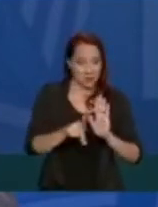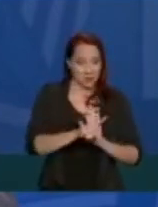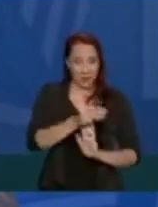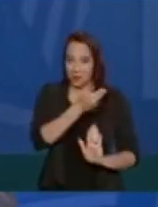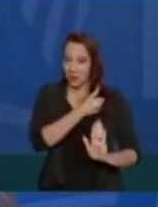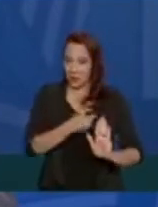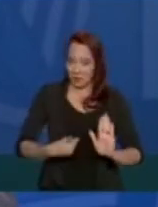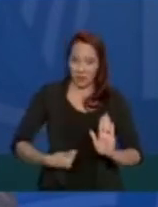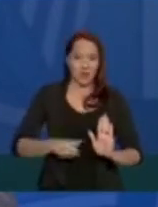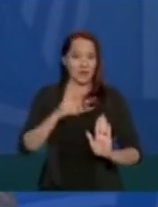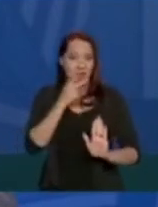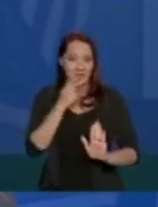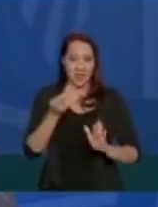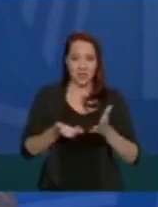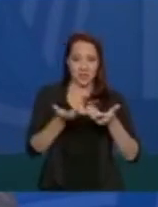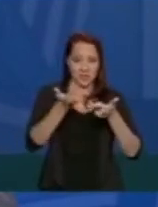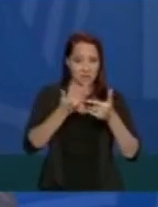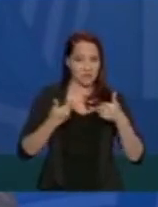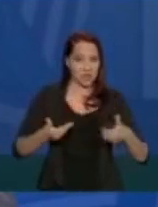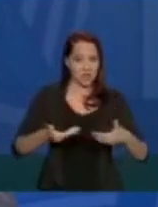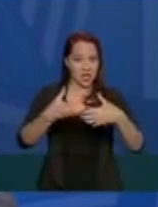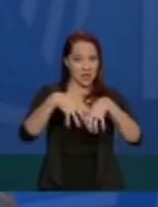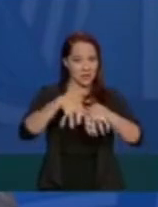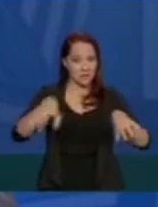governo sobre divisão de ministério.